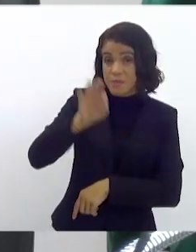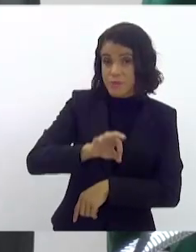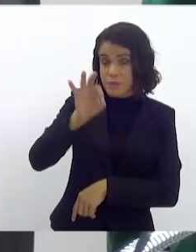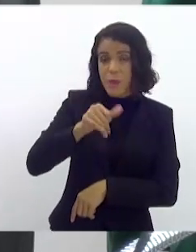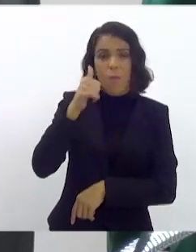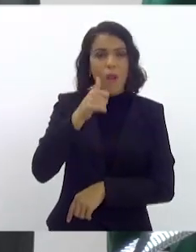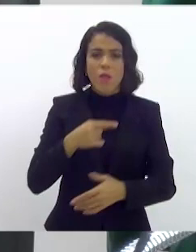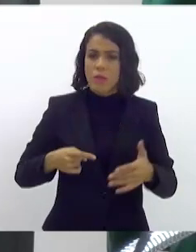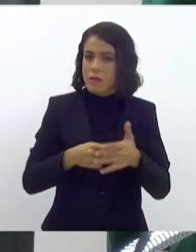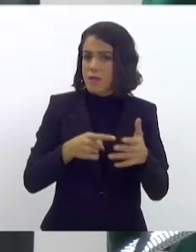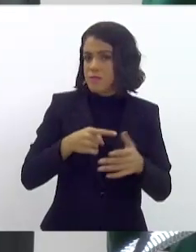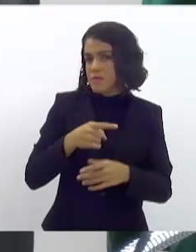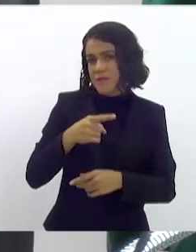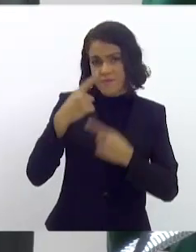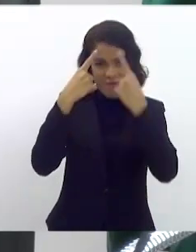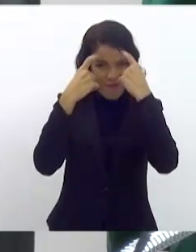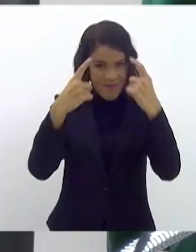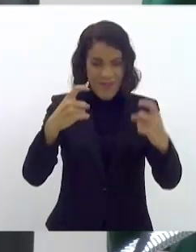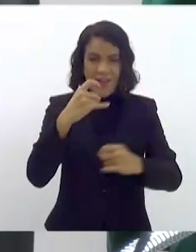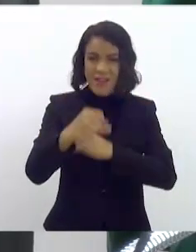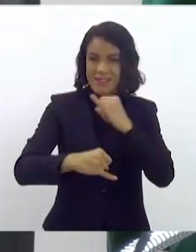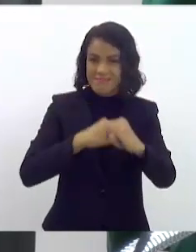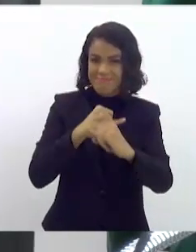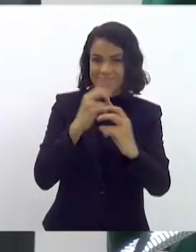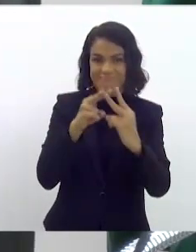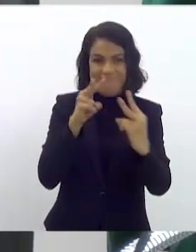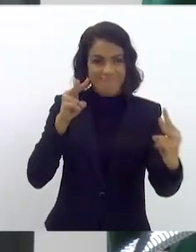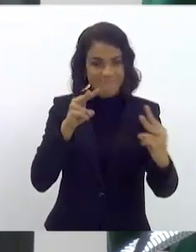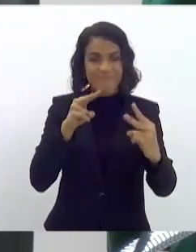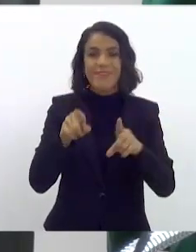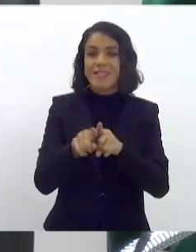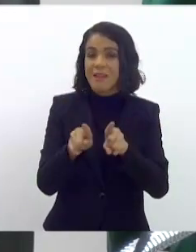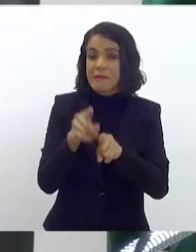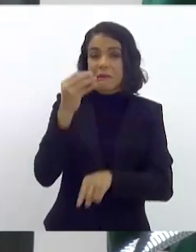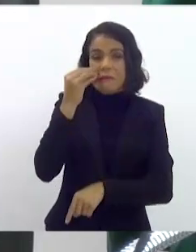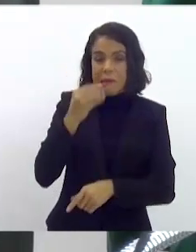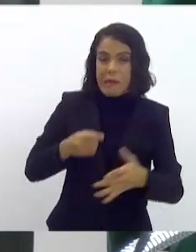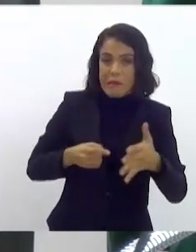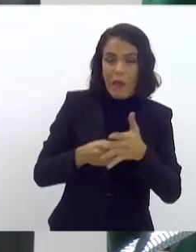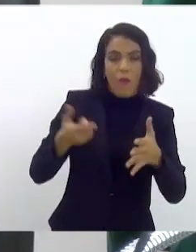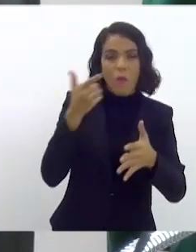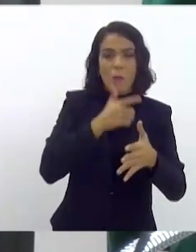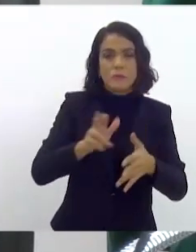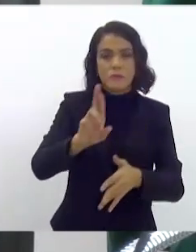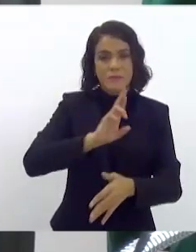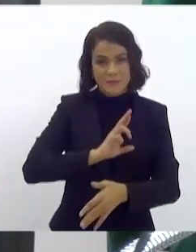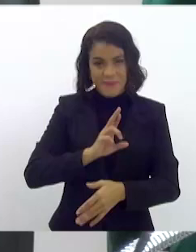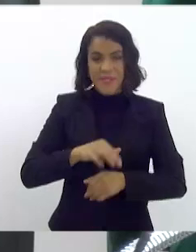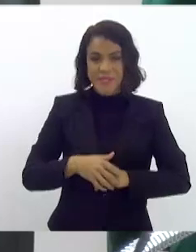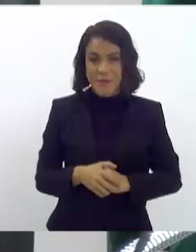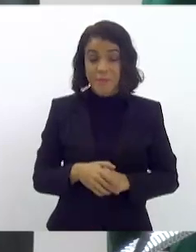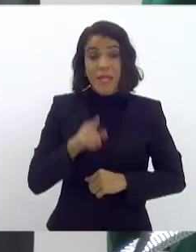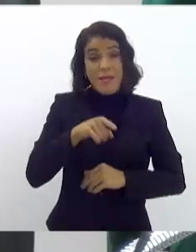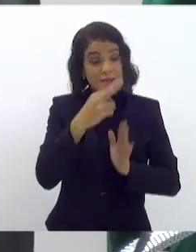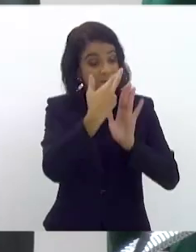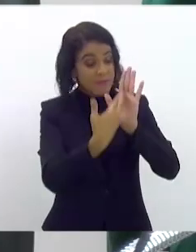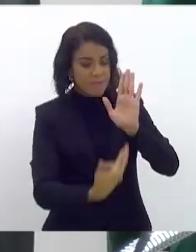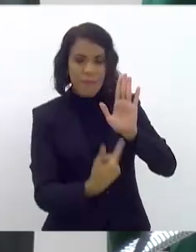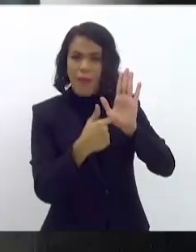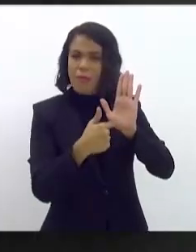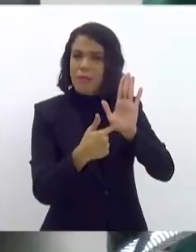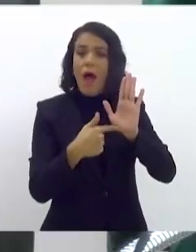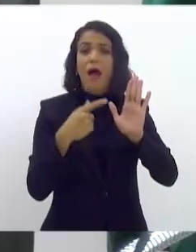não denunciam a violência digital, que nossa deputada Marta Rocha falou, e tentaram denunciar e não tiveram resposta. Esse relatório ele só